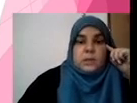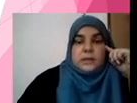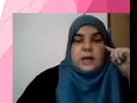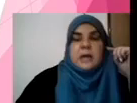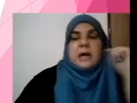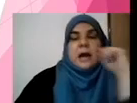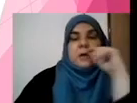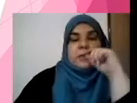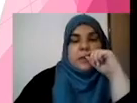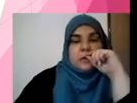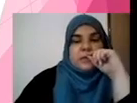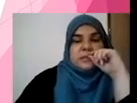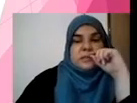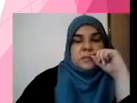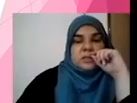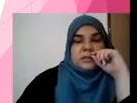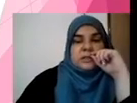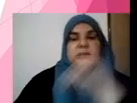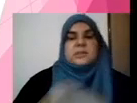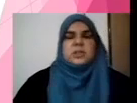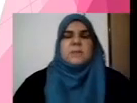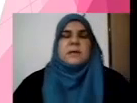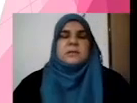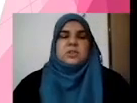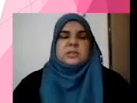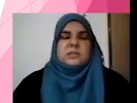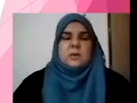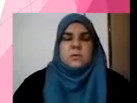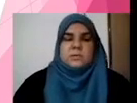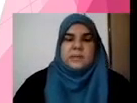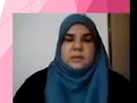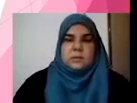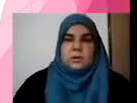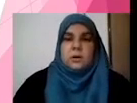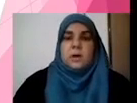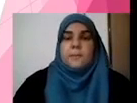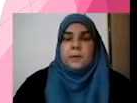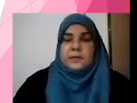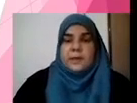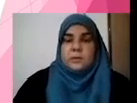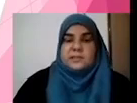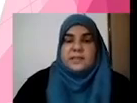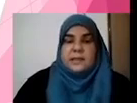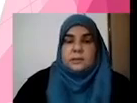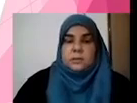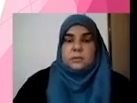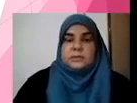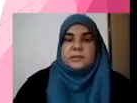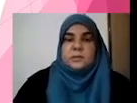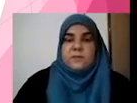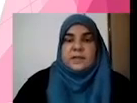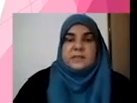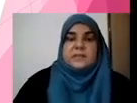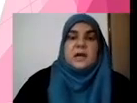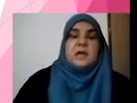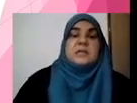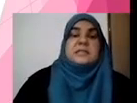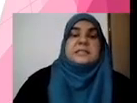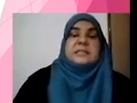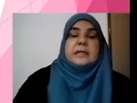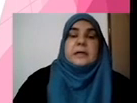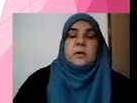graus, tá? A união dessas mediatrizes é chamada de circuncentro, porque é o centro da